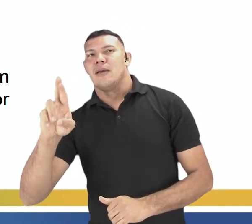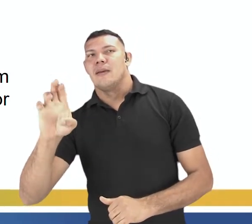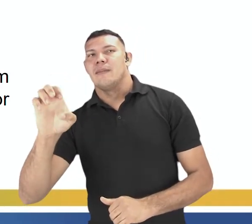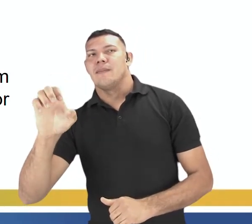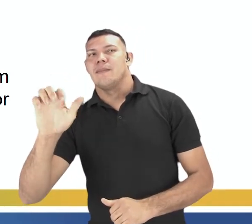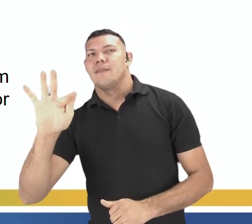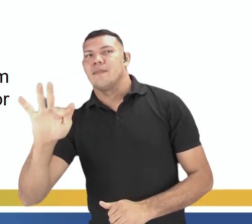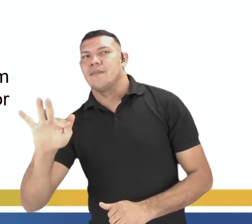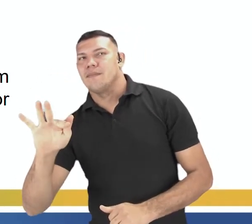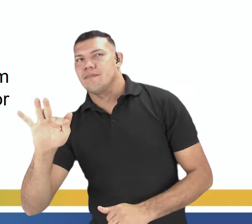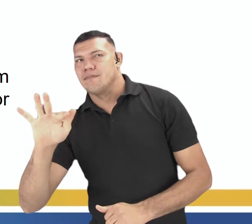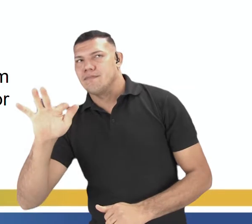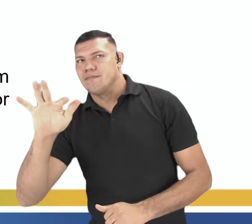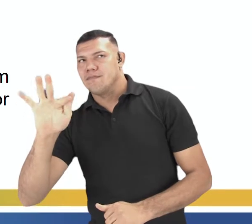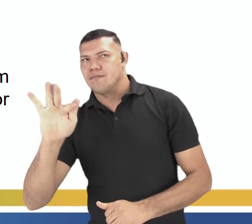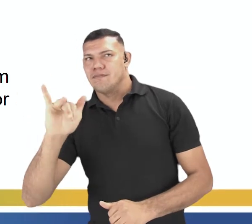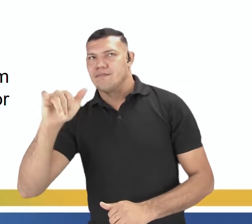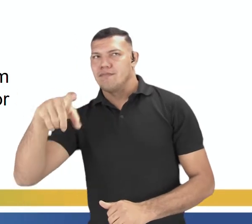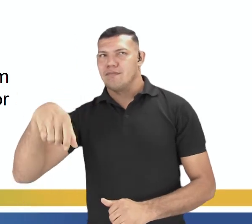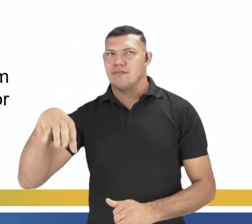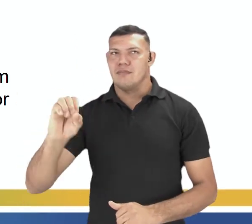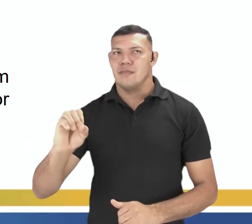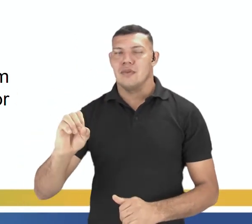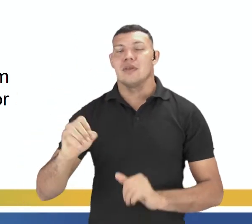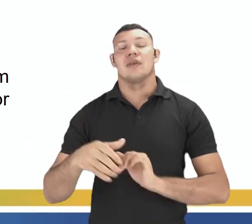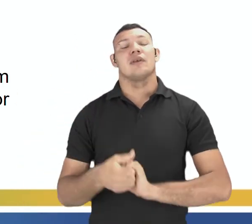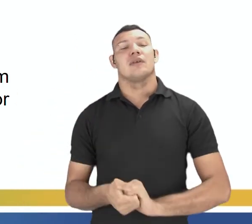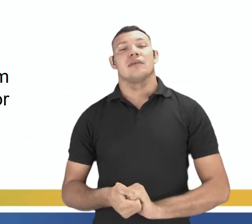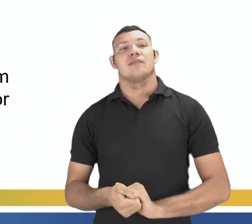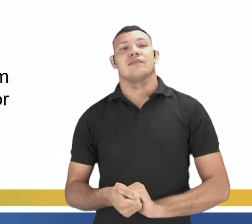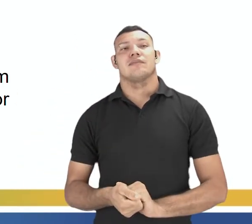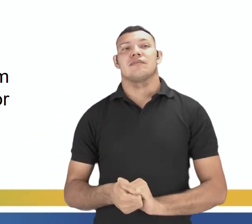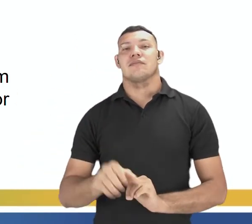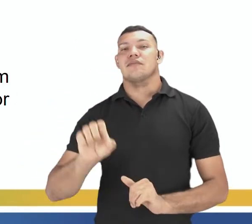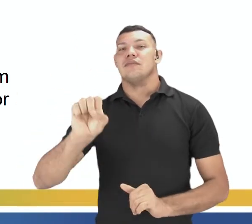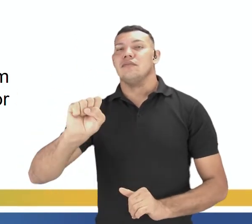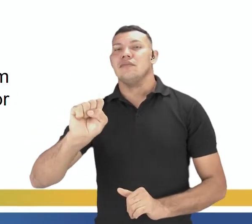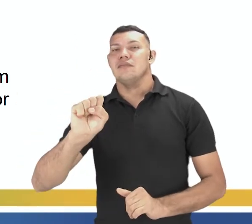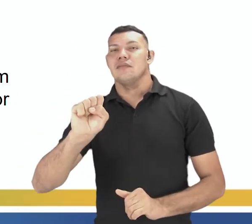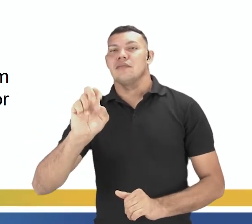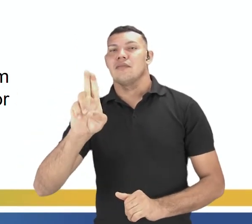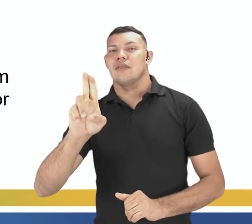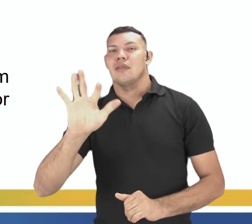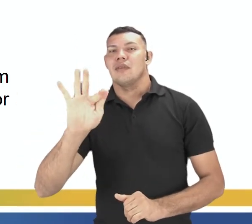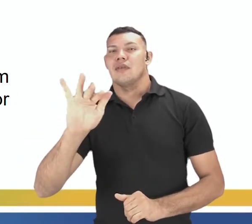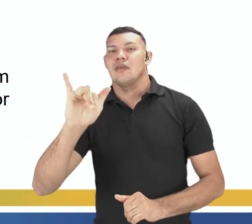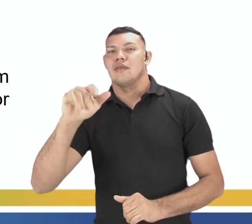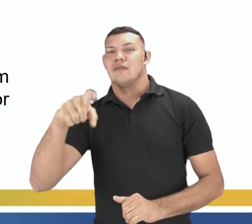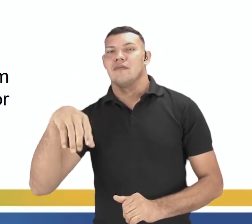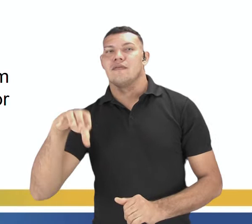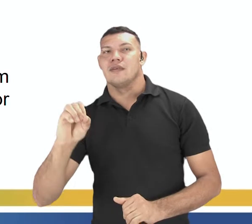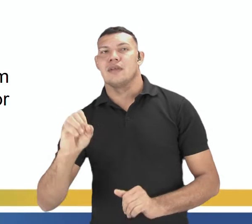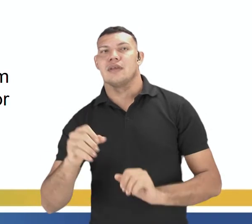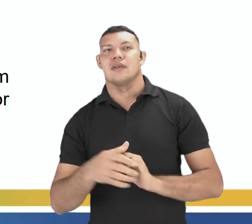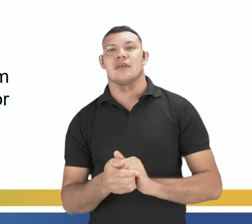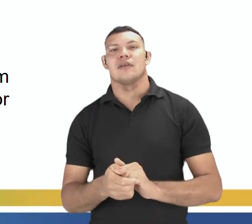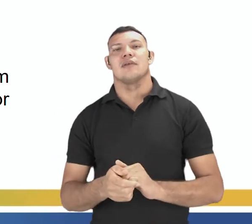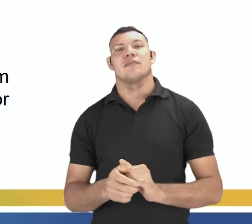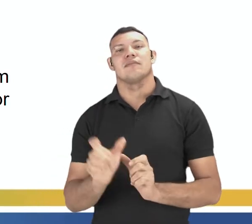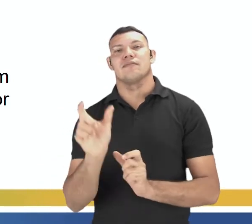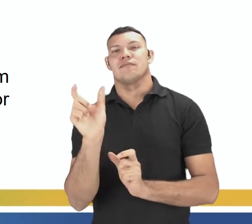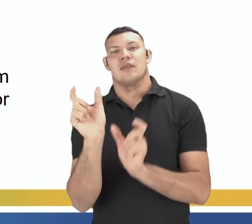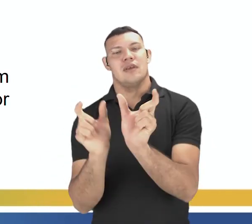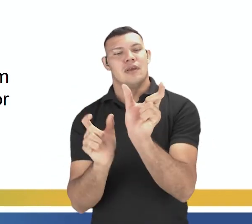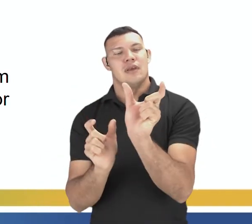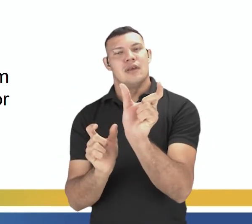uma derivação prefixal. No sufixo, é aquela que se acrescenta um